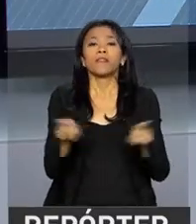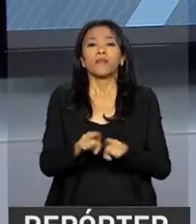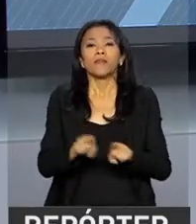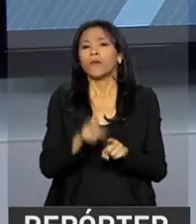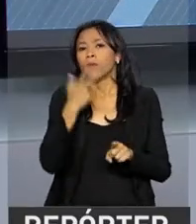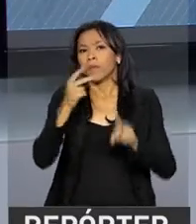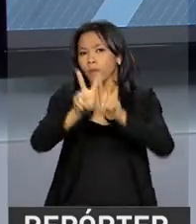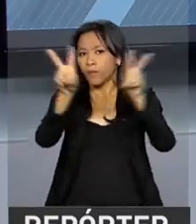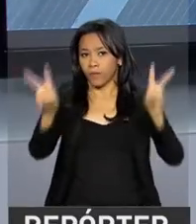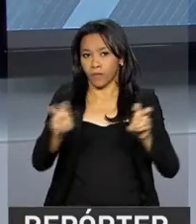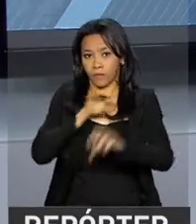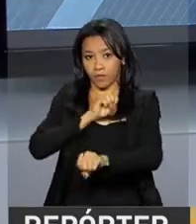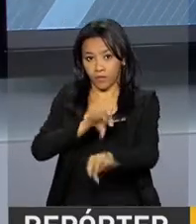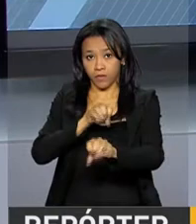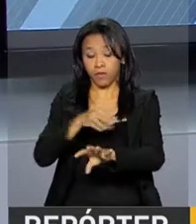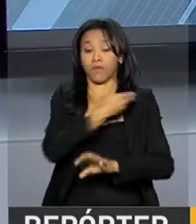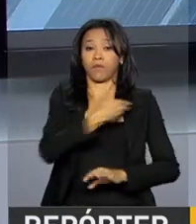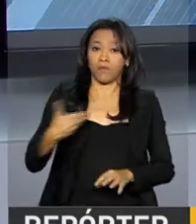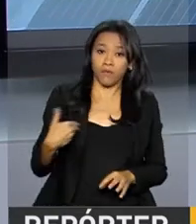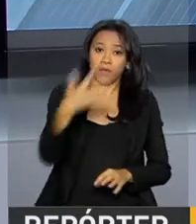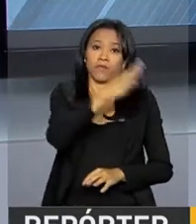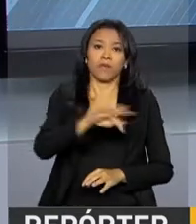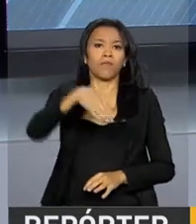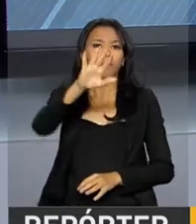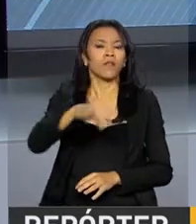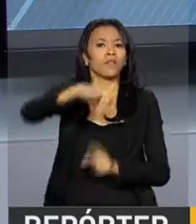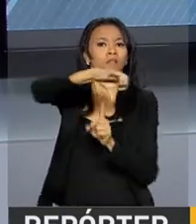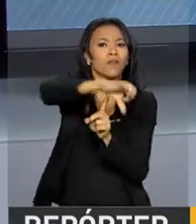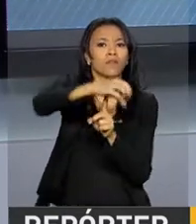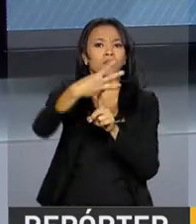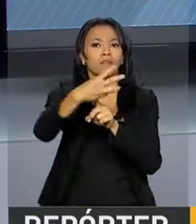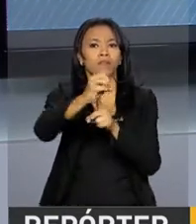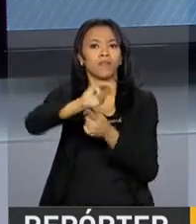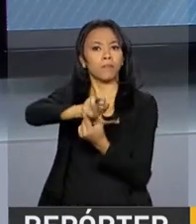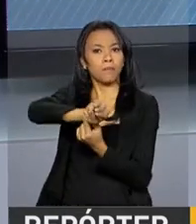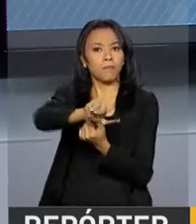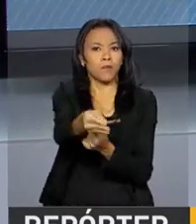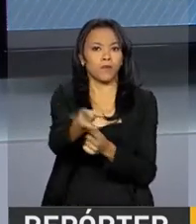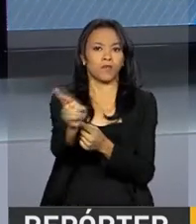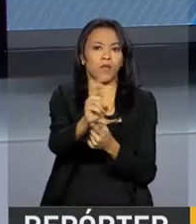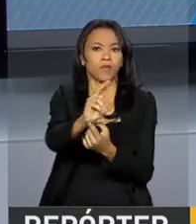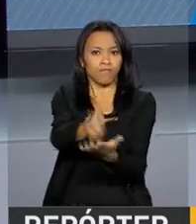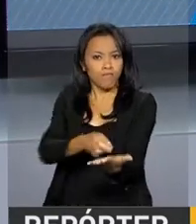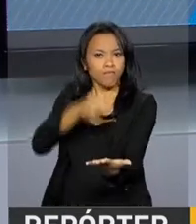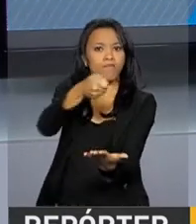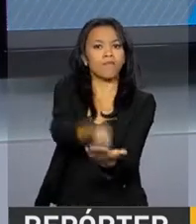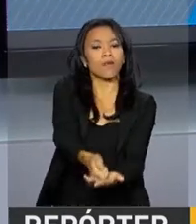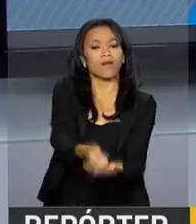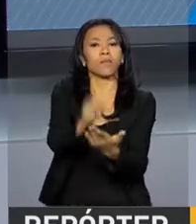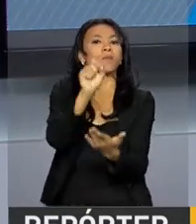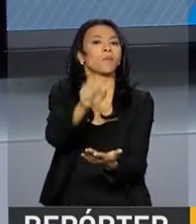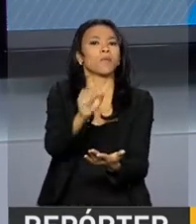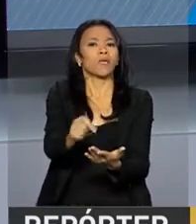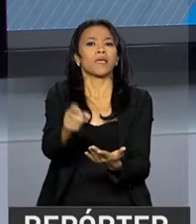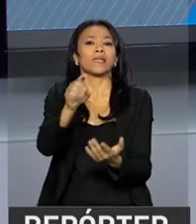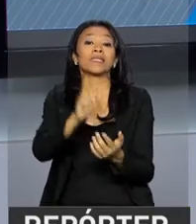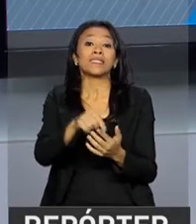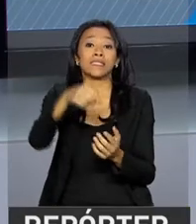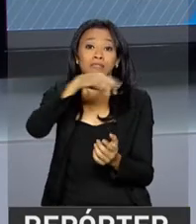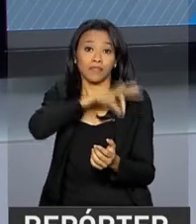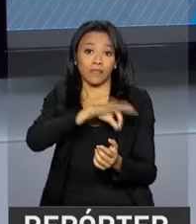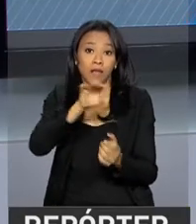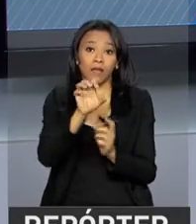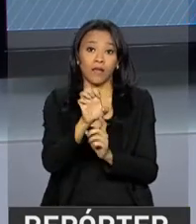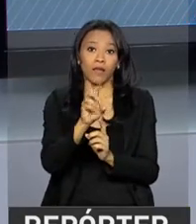educação o governo liberou mais de 930 milhões de reais para o pagamento do salário educação o valor é referente